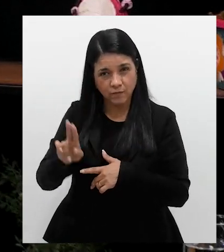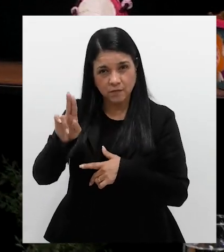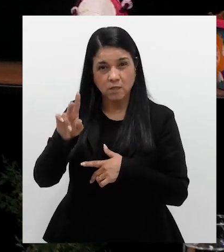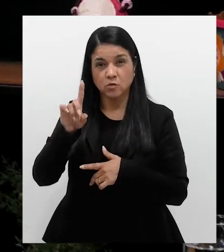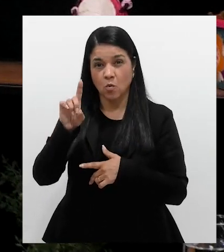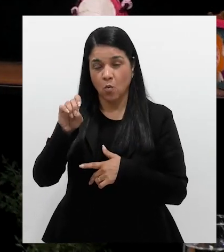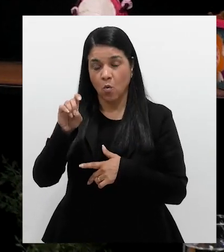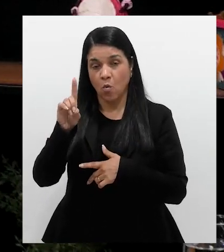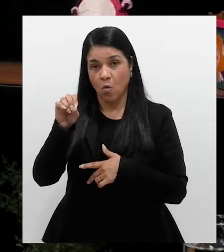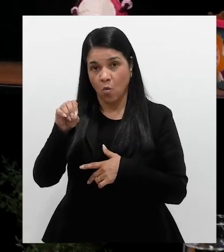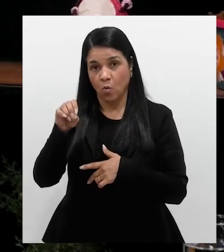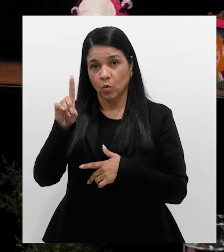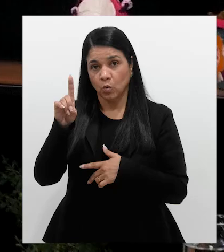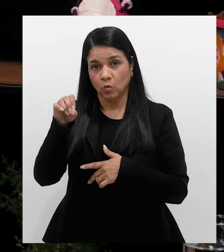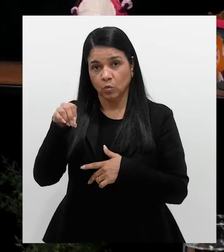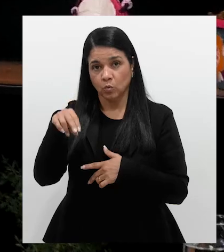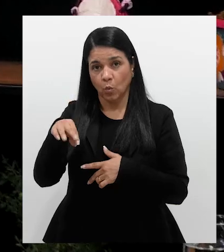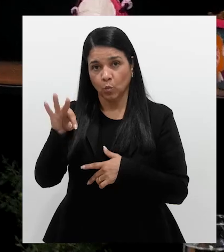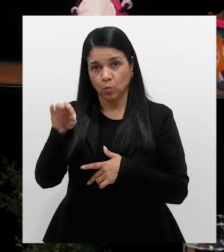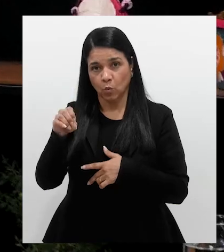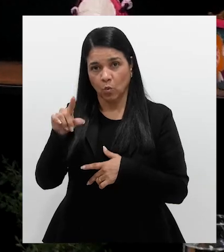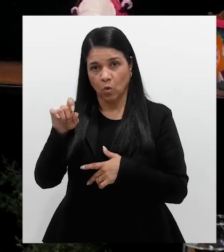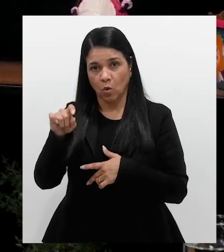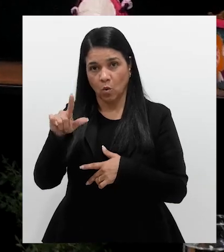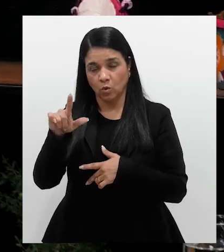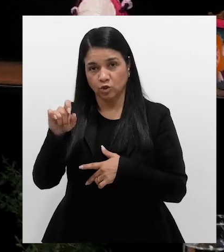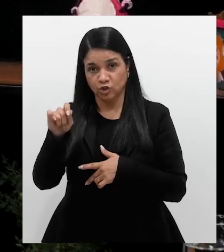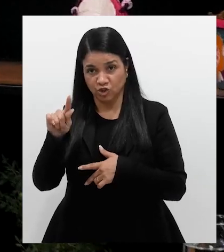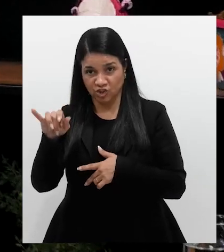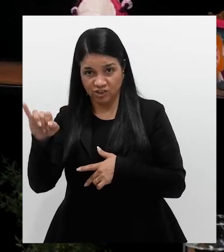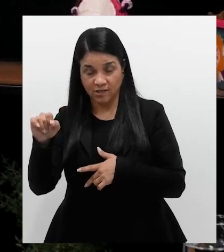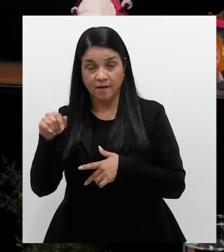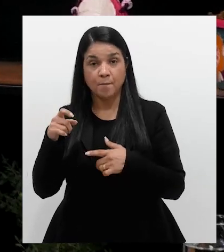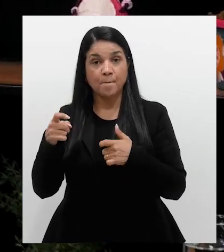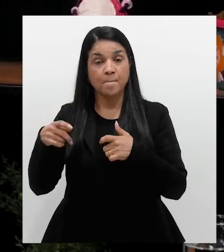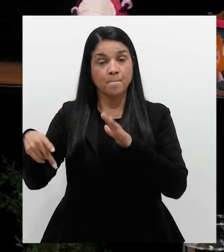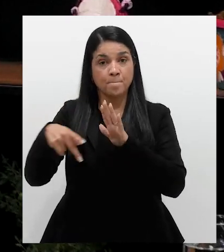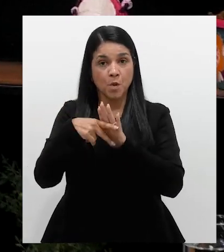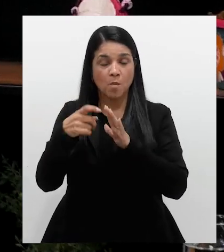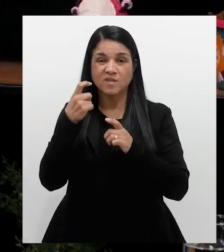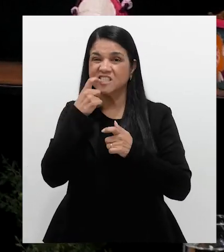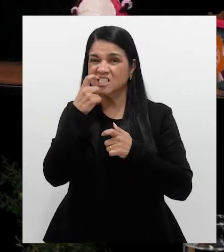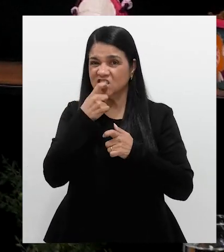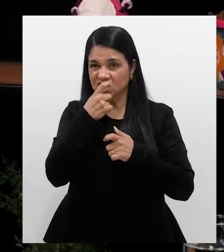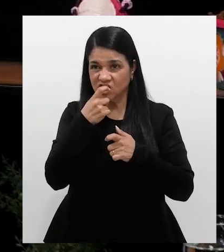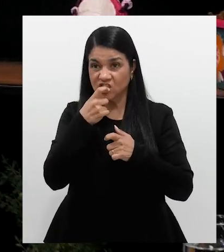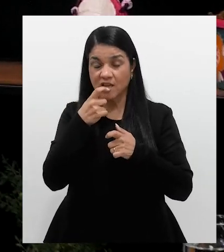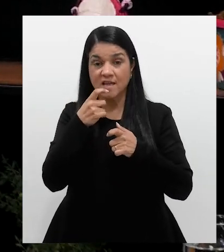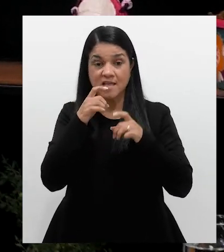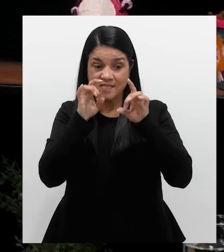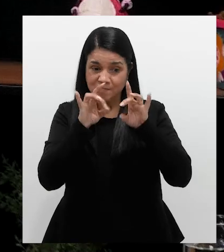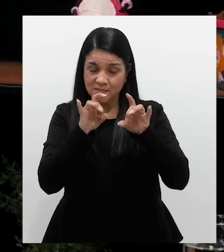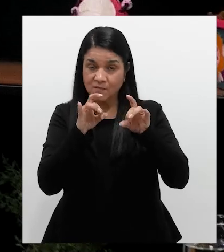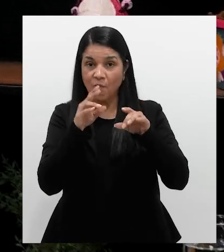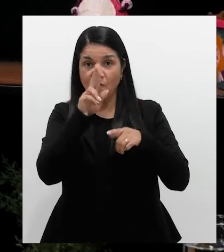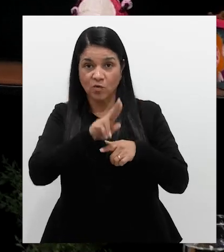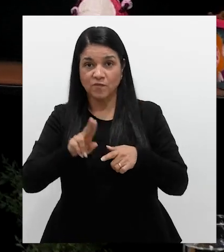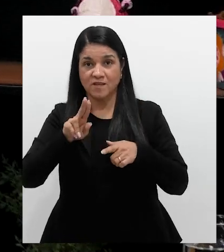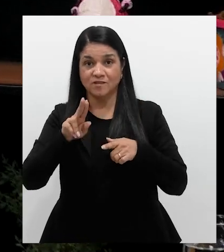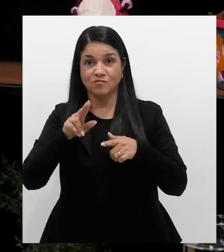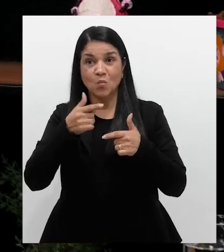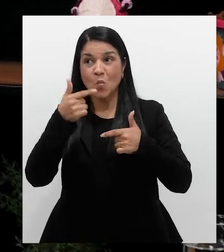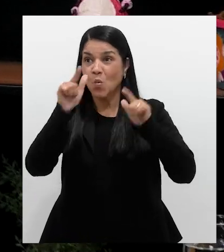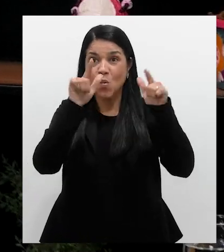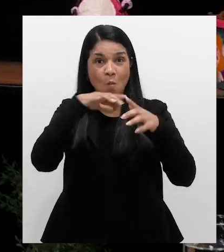de odontologia, né, para se formar em cirurgião dentista, ela faz aquela faculdade específica de odontologia, o que no resto do mundo não